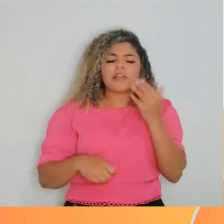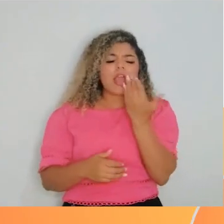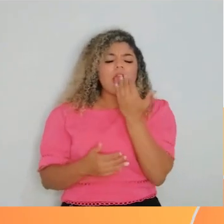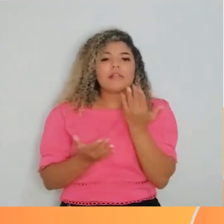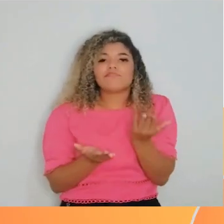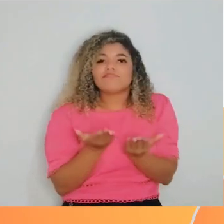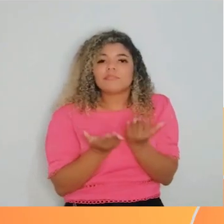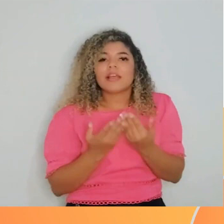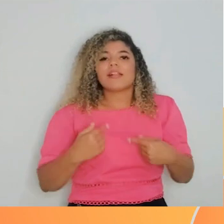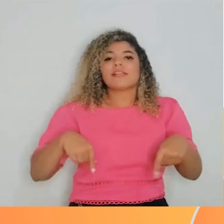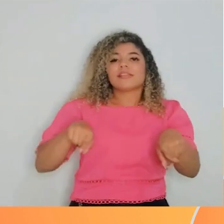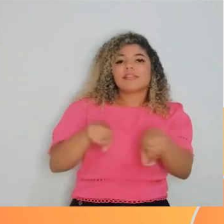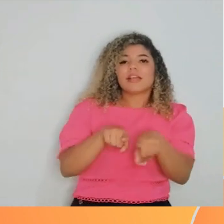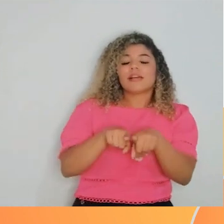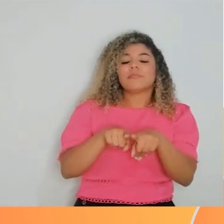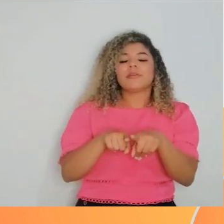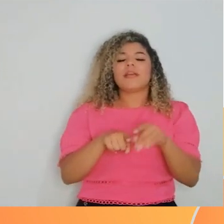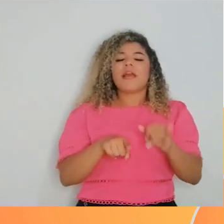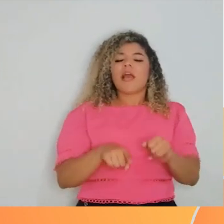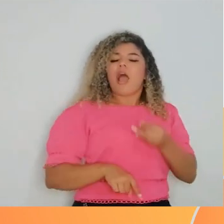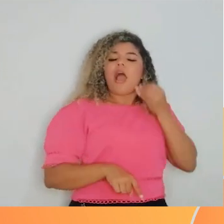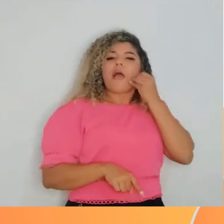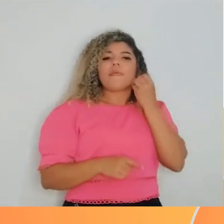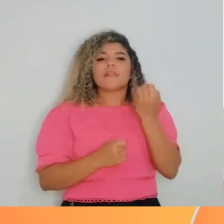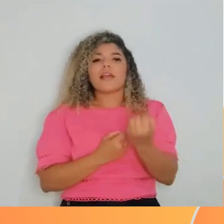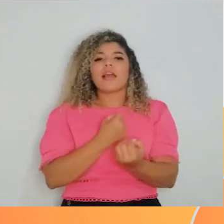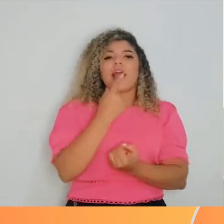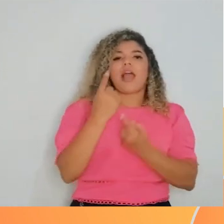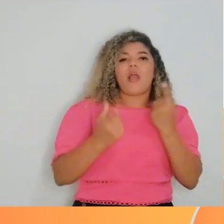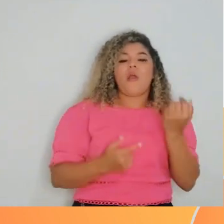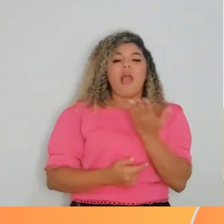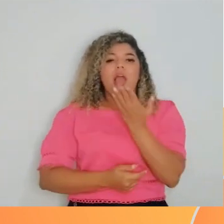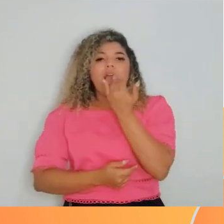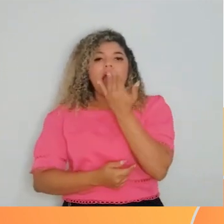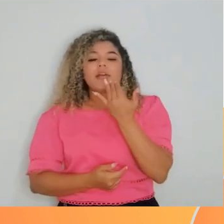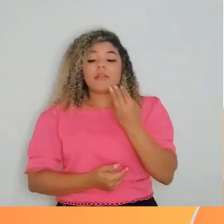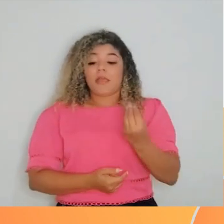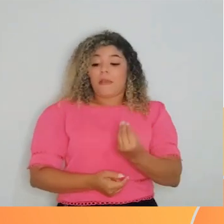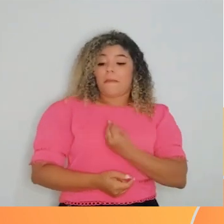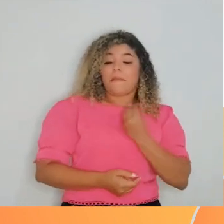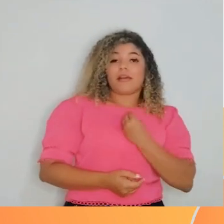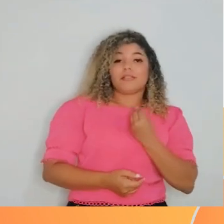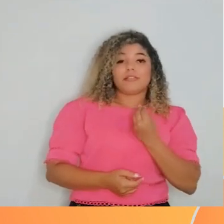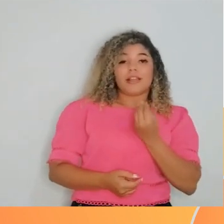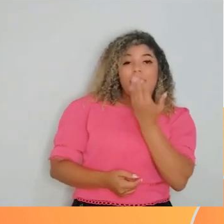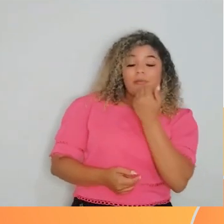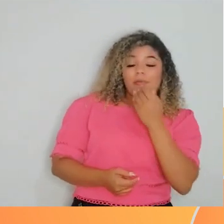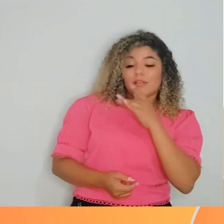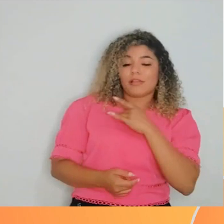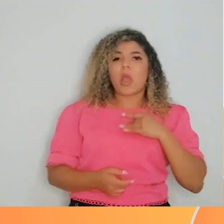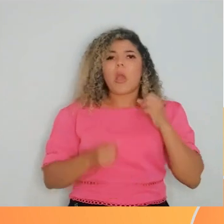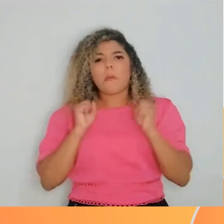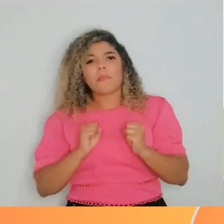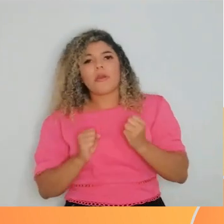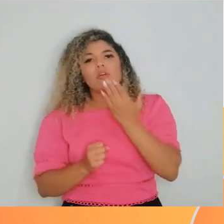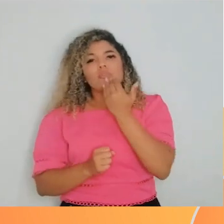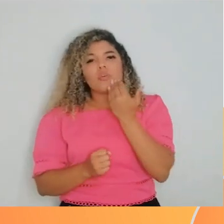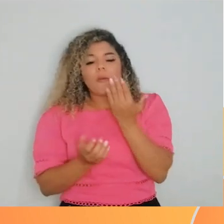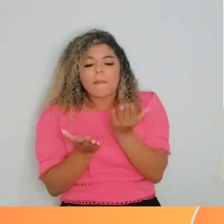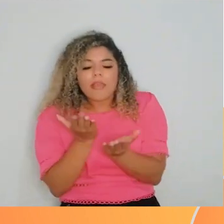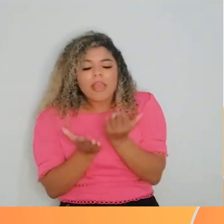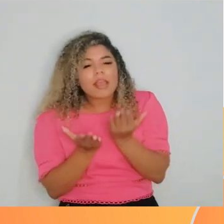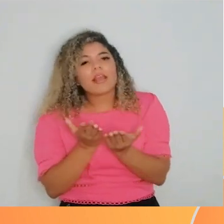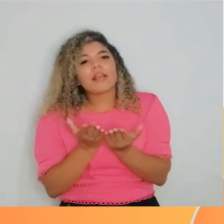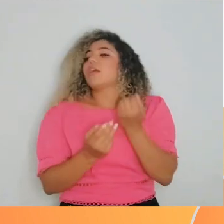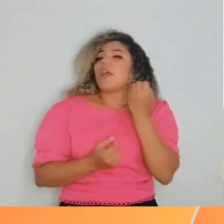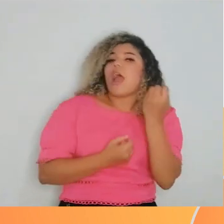equilibrada e também desfrutar de alguns alimentos que fazem parte da alimentação humana. Eu posso ter uma alimentação